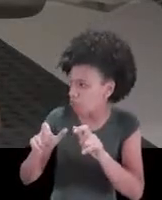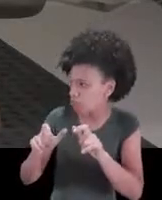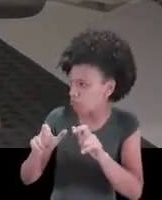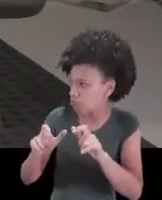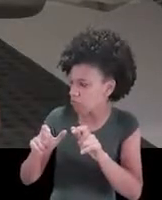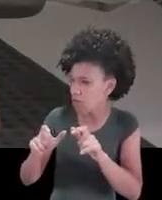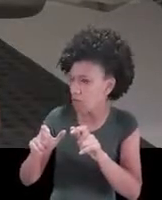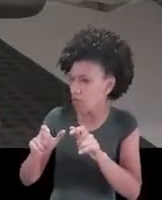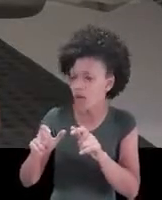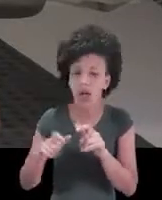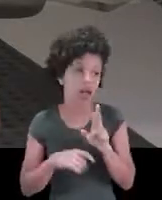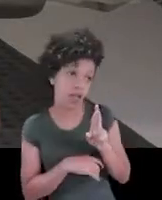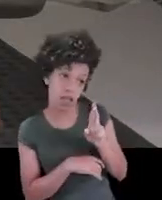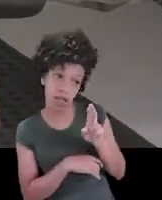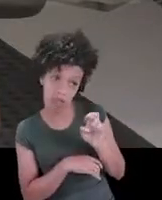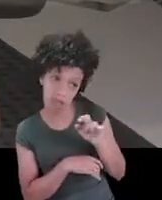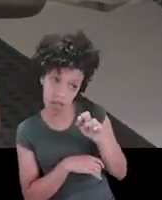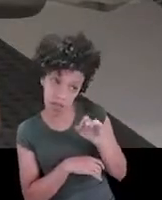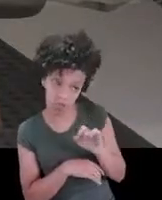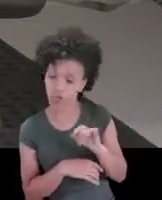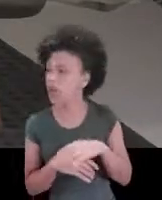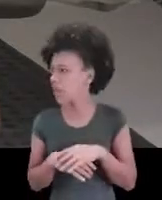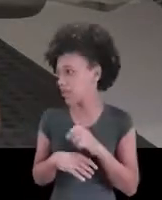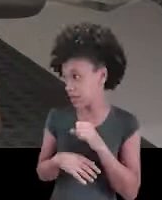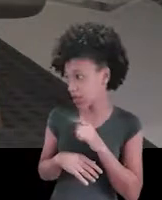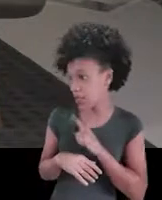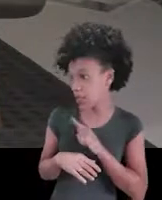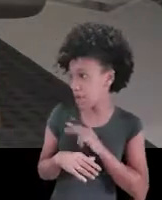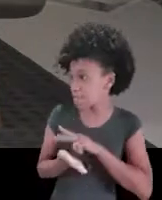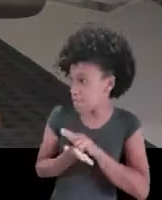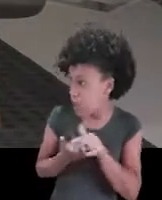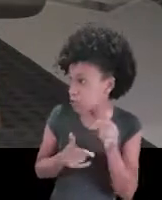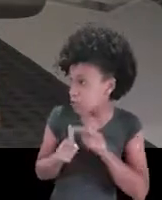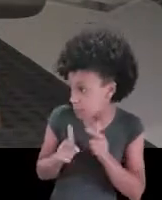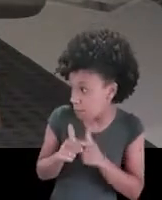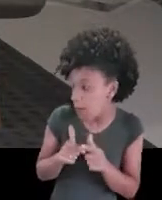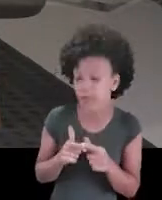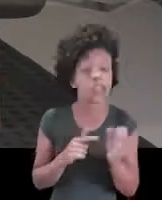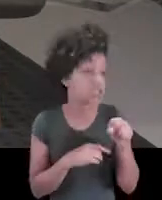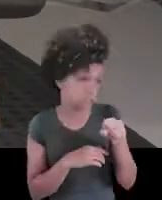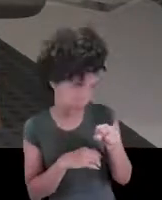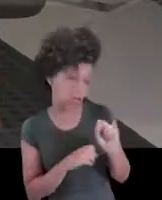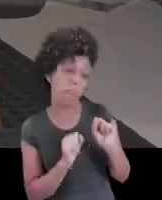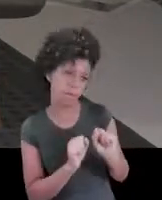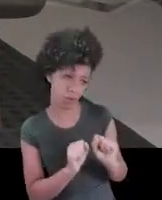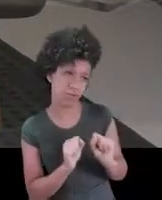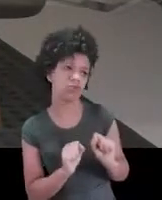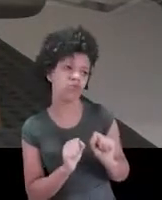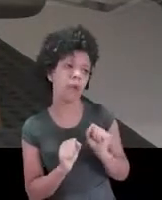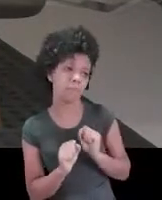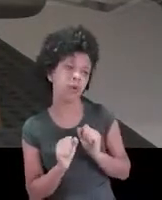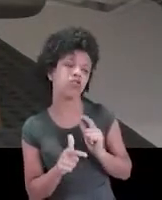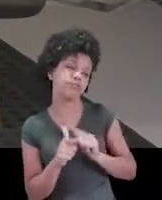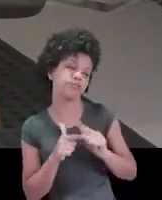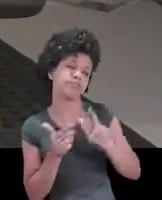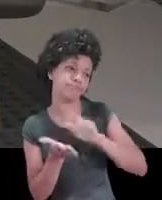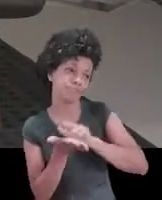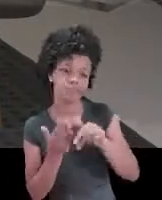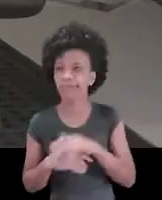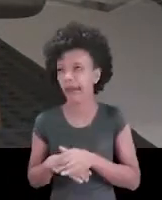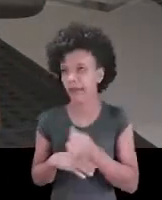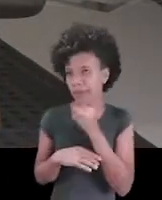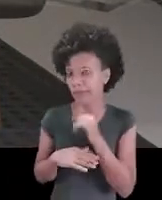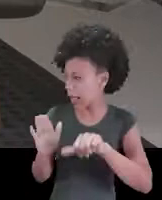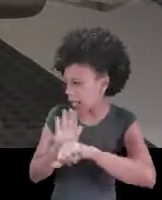foto não é para você se fecha você pode criar outros tipos de estás onde pode analogia mesmo assim entendeu daquele ditado